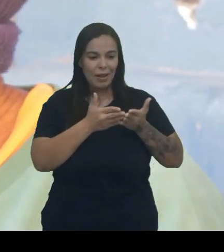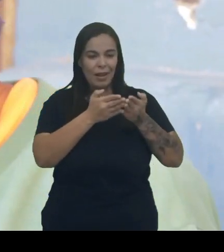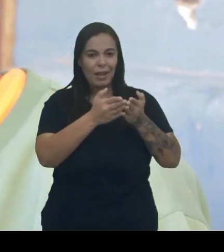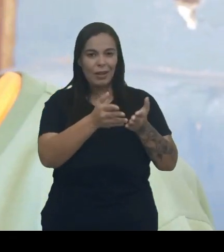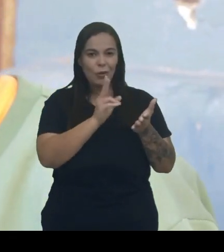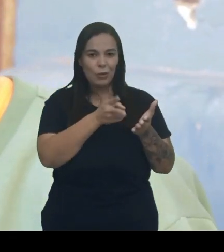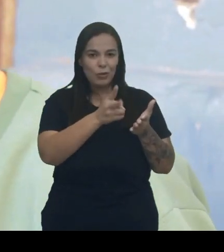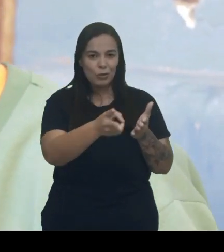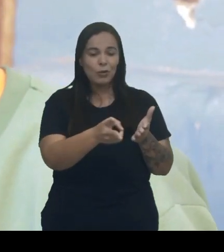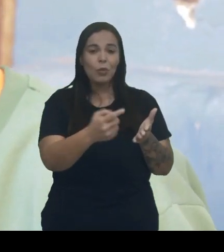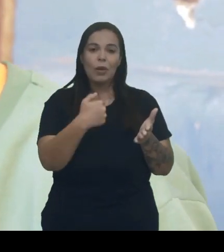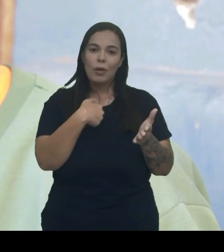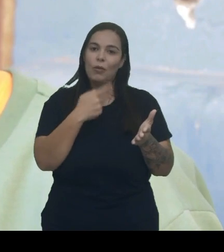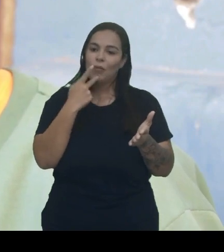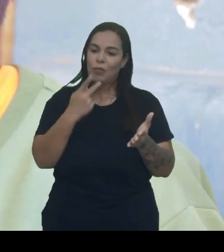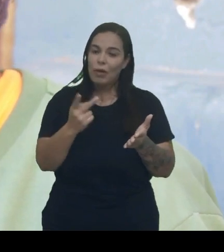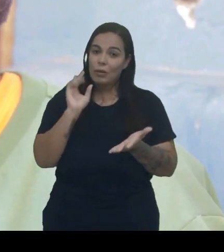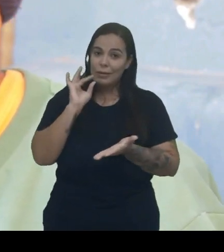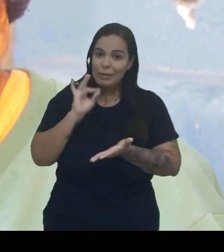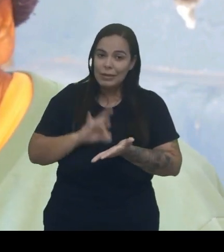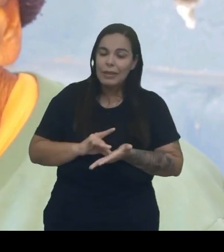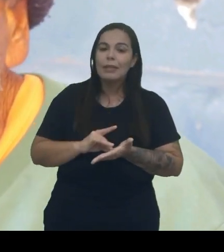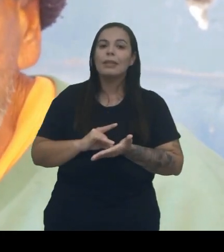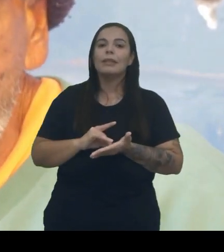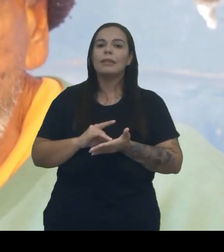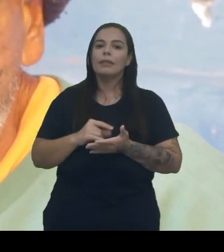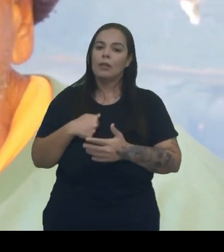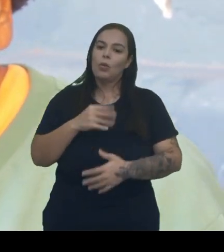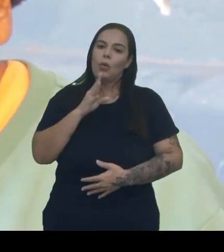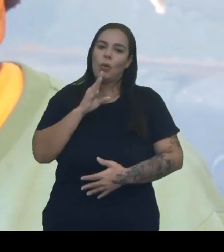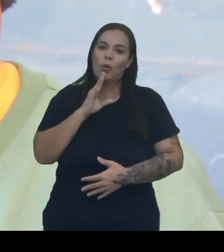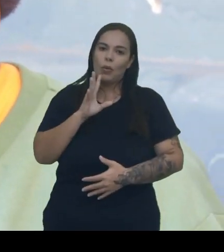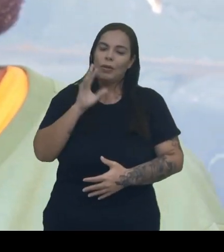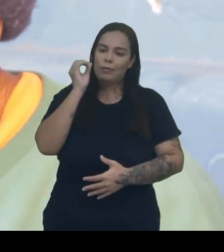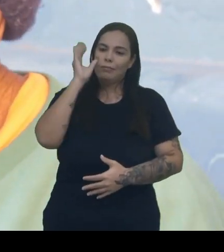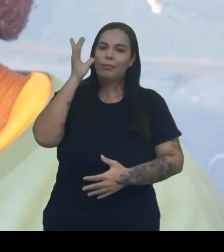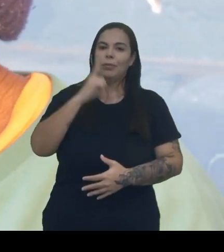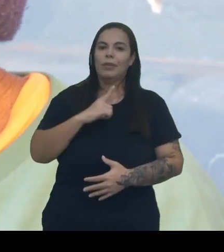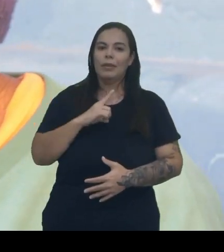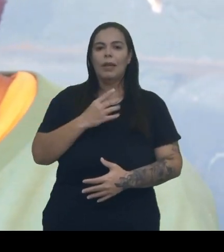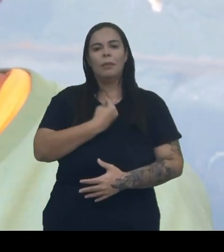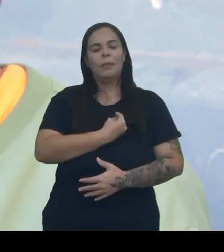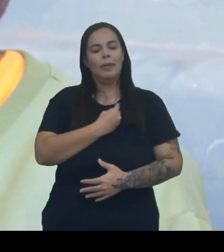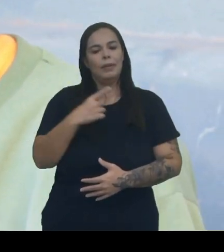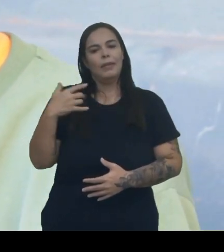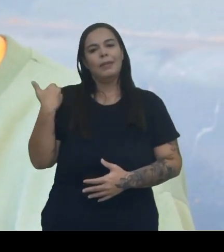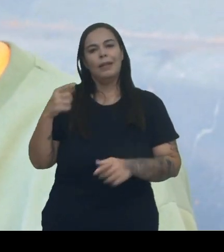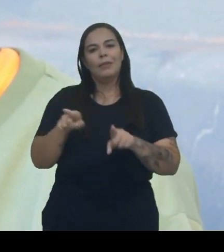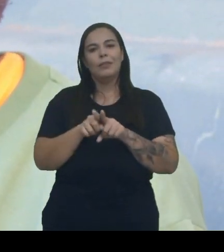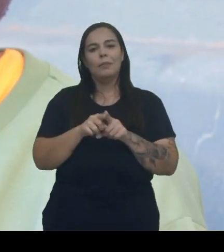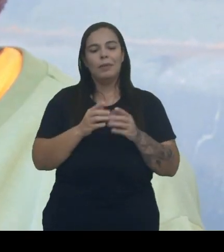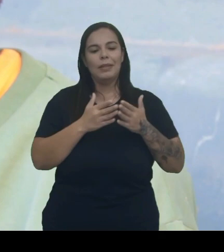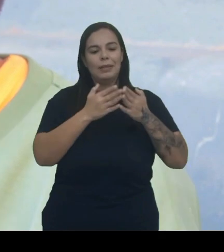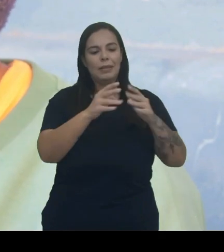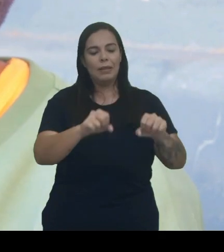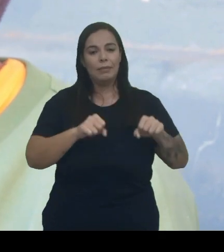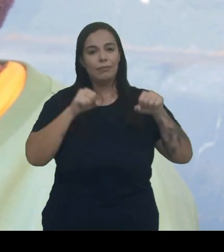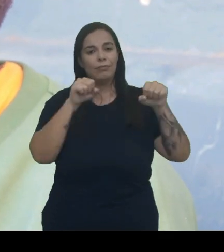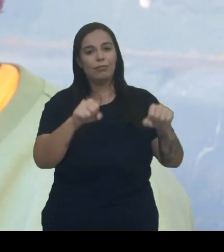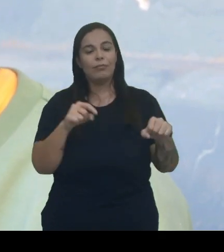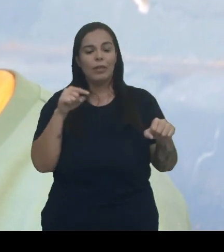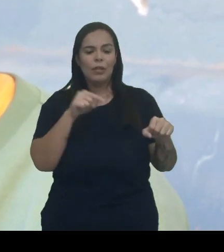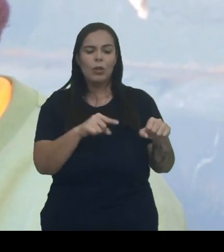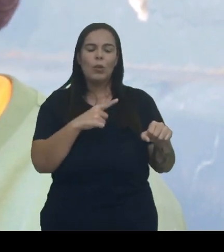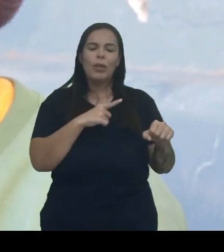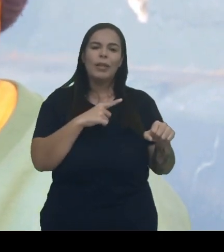daqui, eu digo para você de certeza, como conhecedor, pela idade que eu tô, essa canoa que está aqui, ela